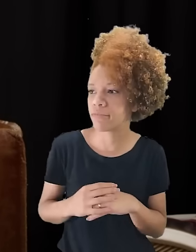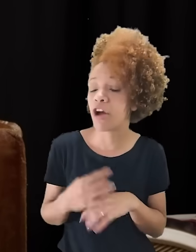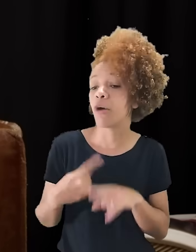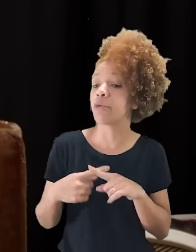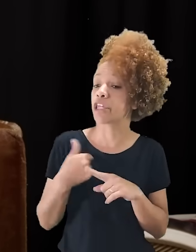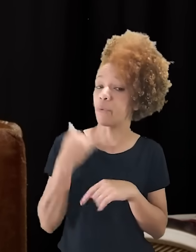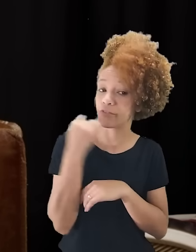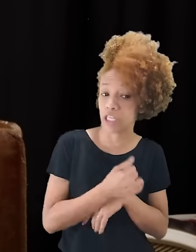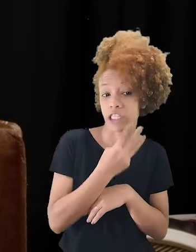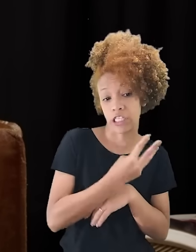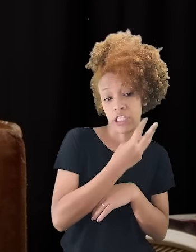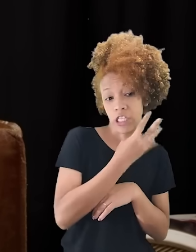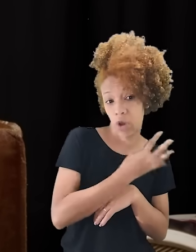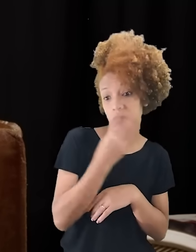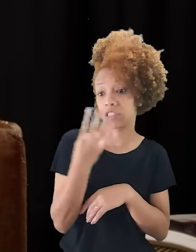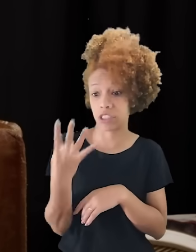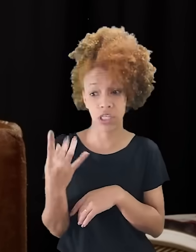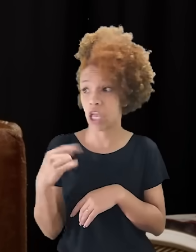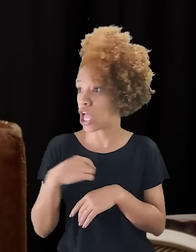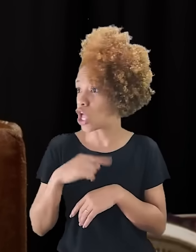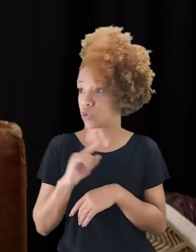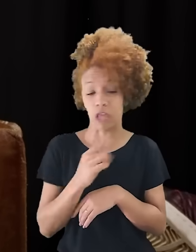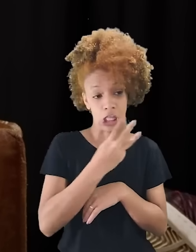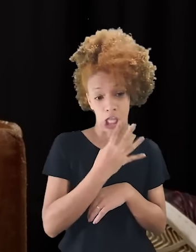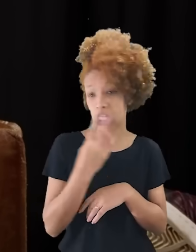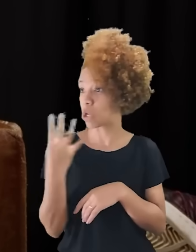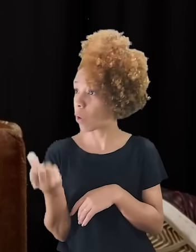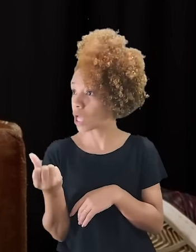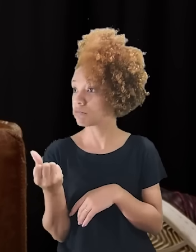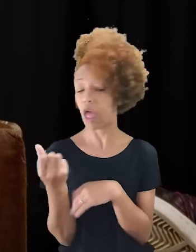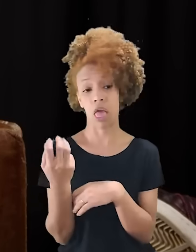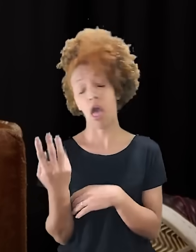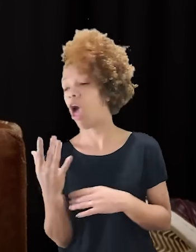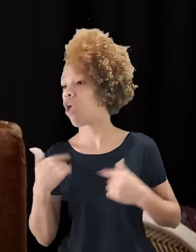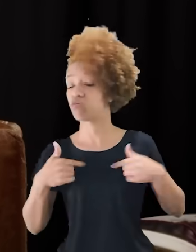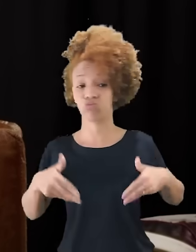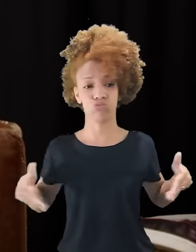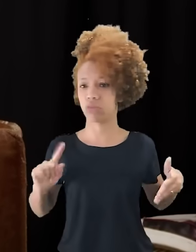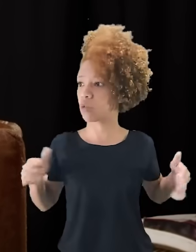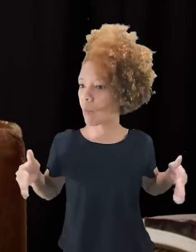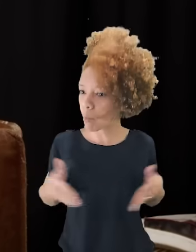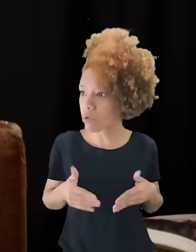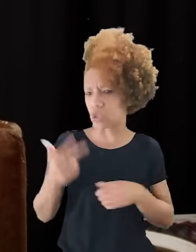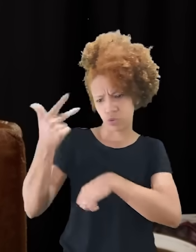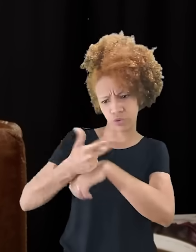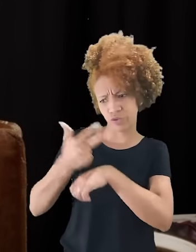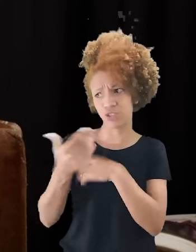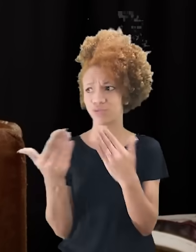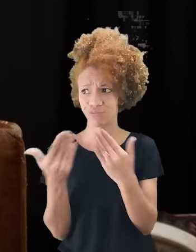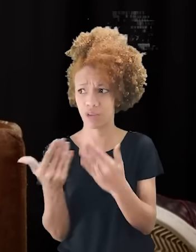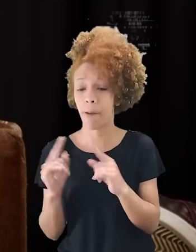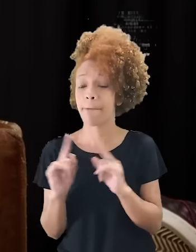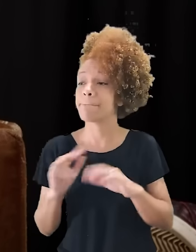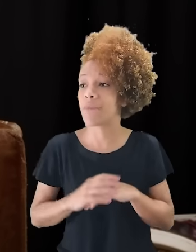falei que eu visto 36 34 eu não sou grande eu sou pequena às vezes no vídeo e tal pode dar uma impressão né sim e